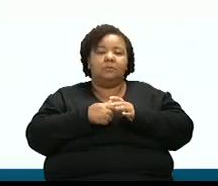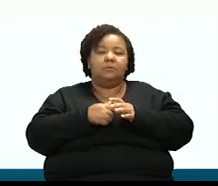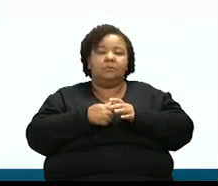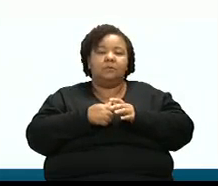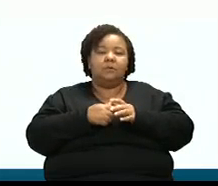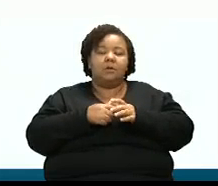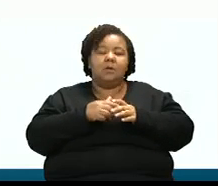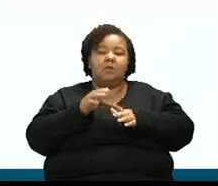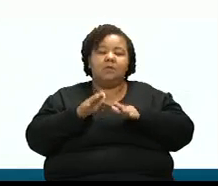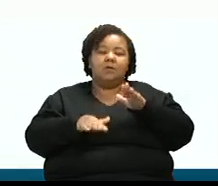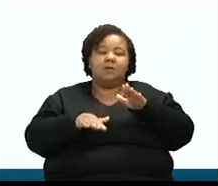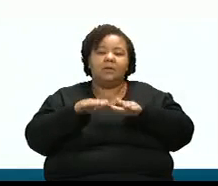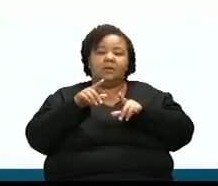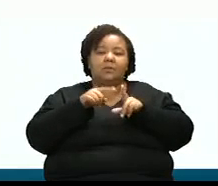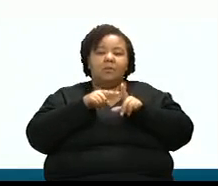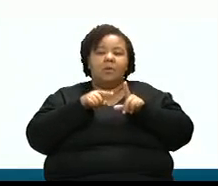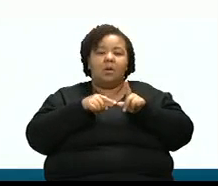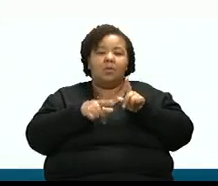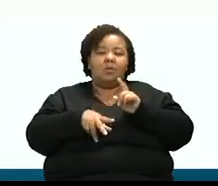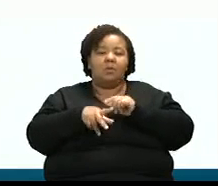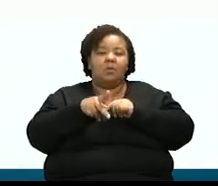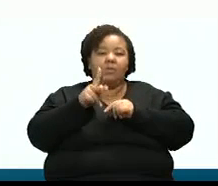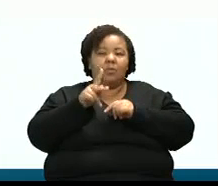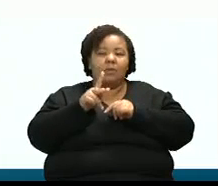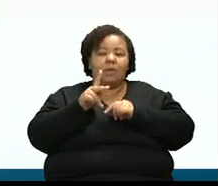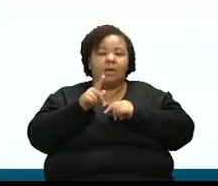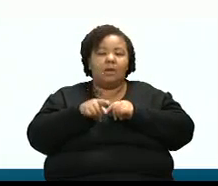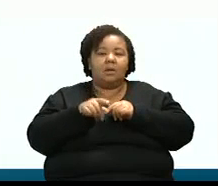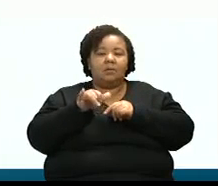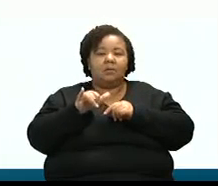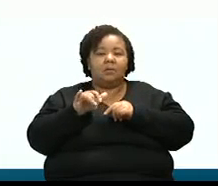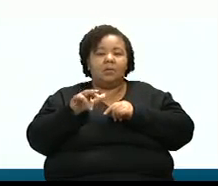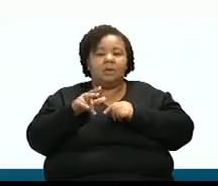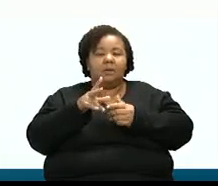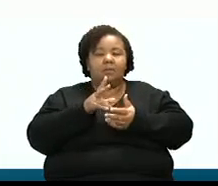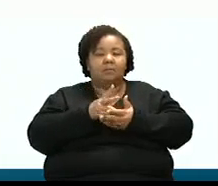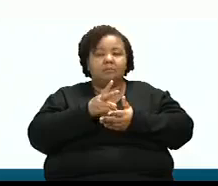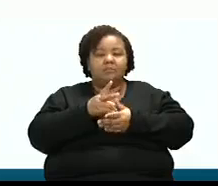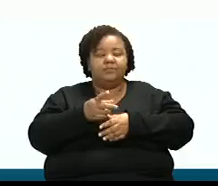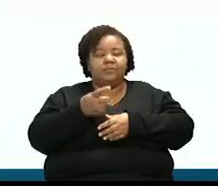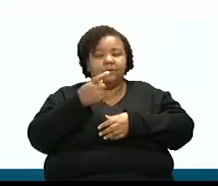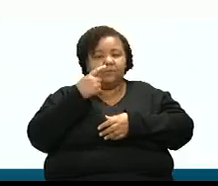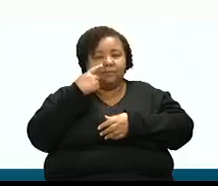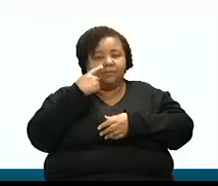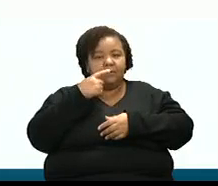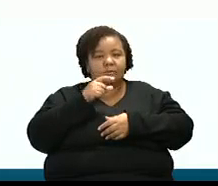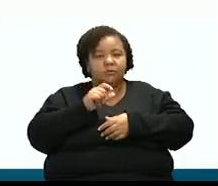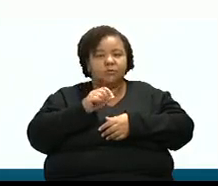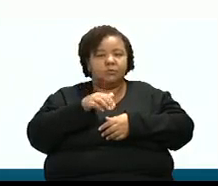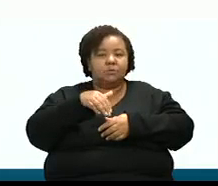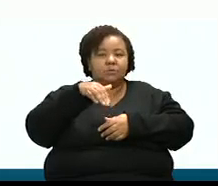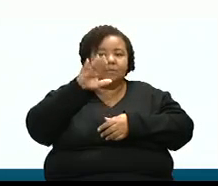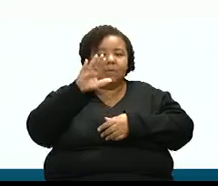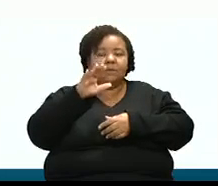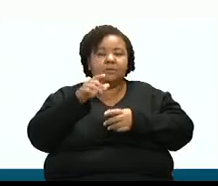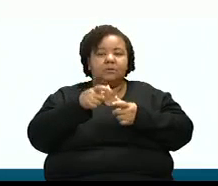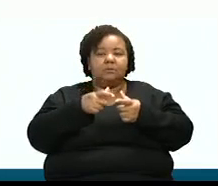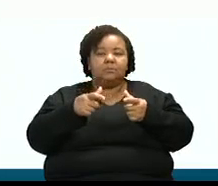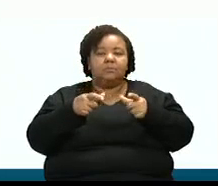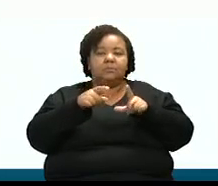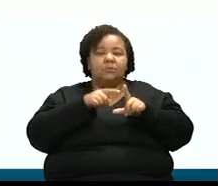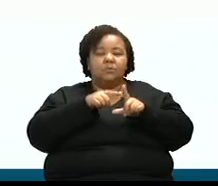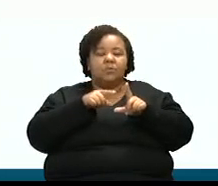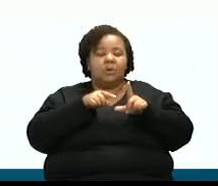o ângulo, mantendo o K, a intensidade I e o R, eu observo que quanto maior o ângulo, que eu